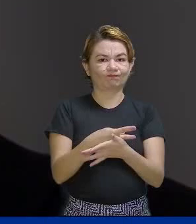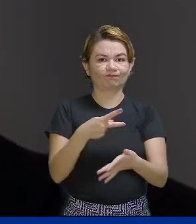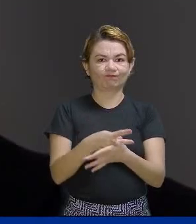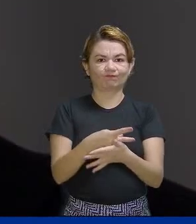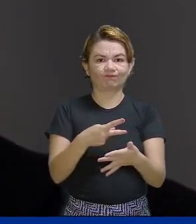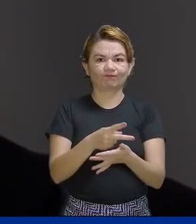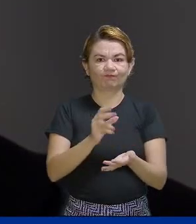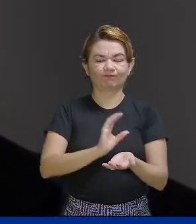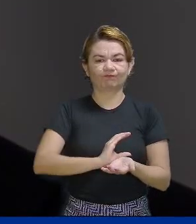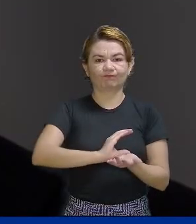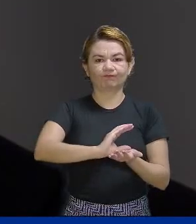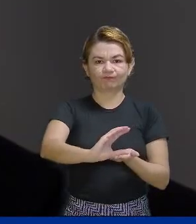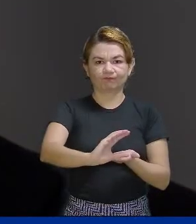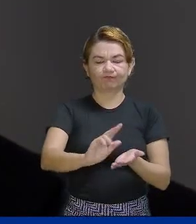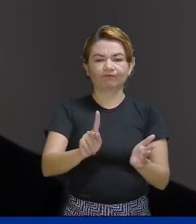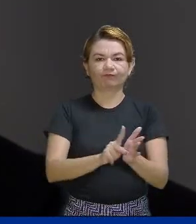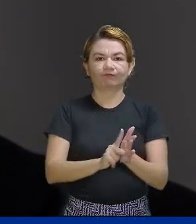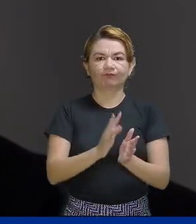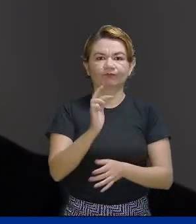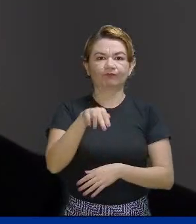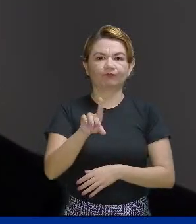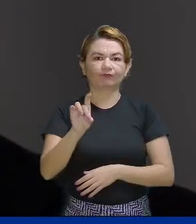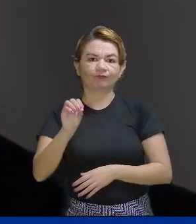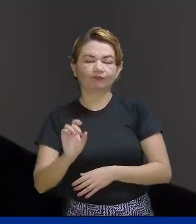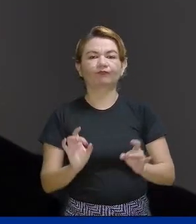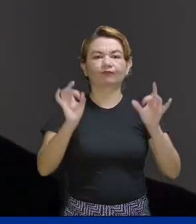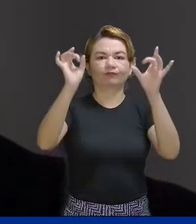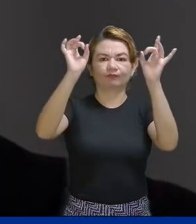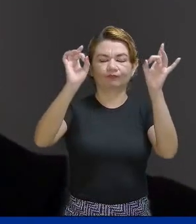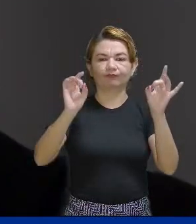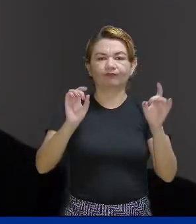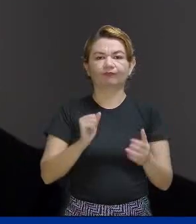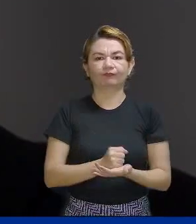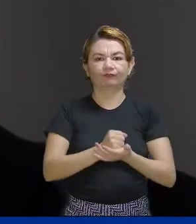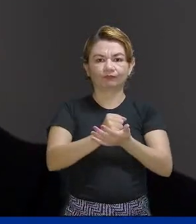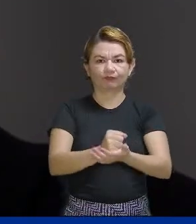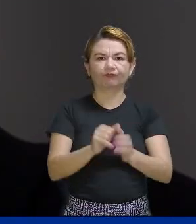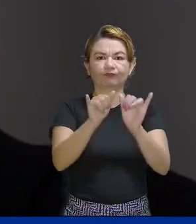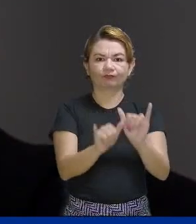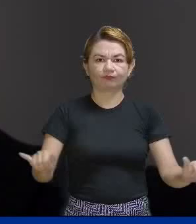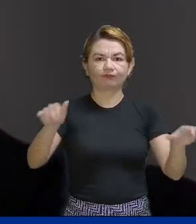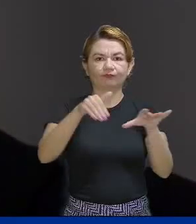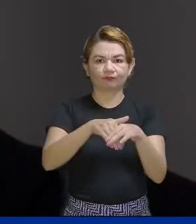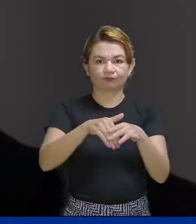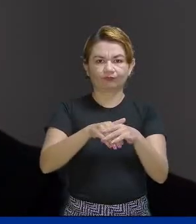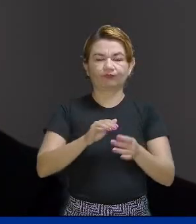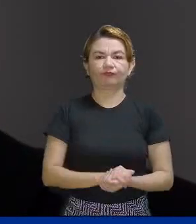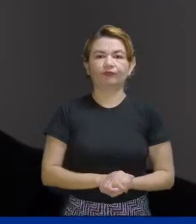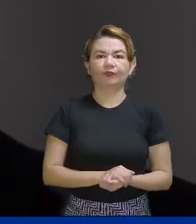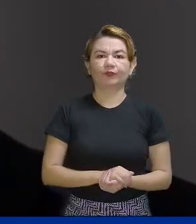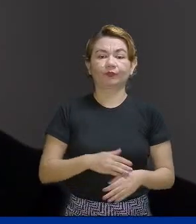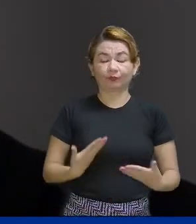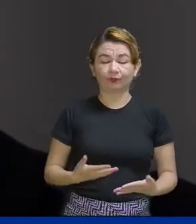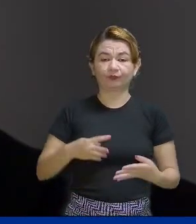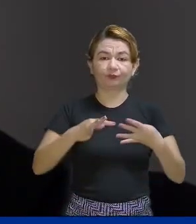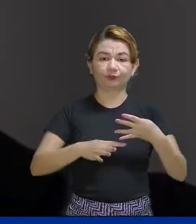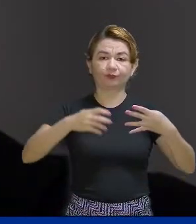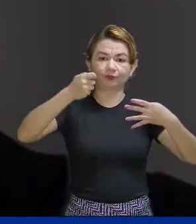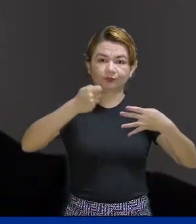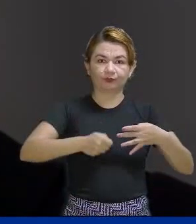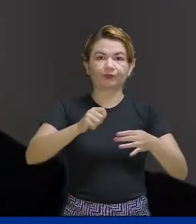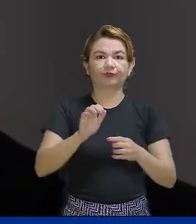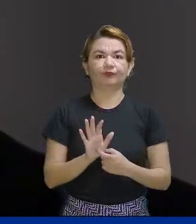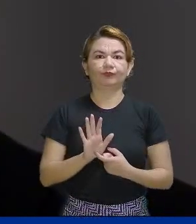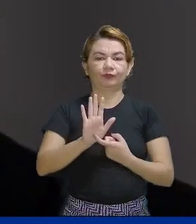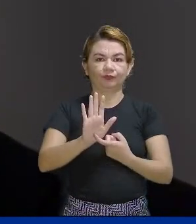recursos provenientes do Fundo Especial de Financiamento de Campanha. A sentença fundamentou-se na constatação